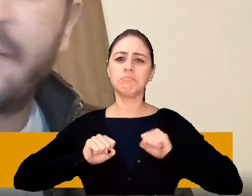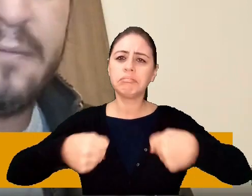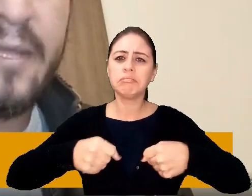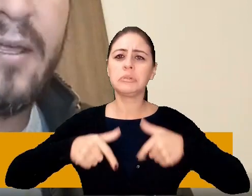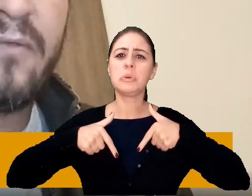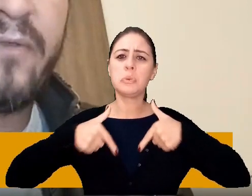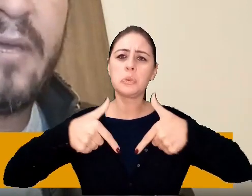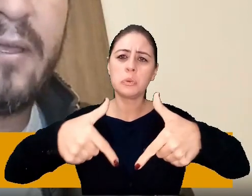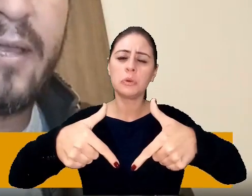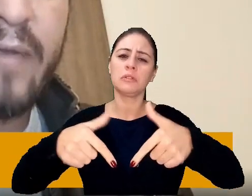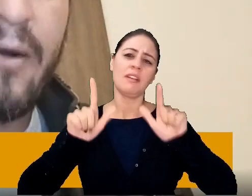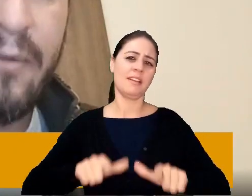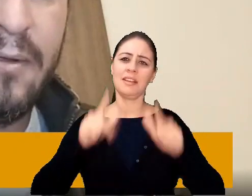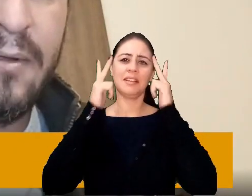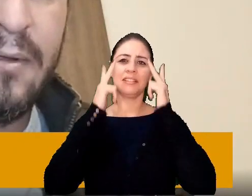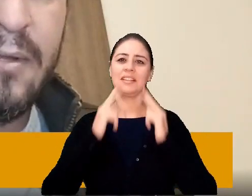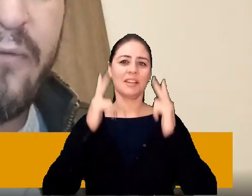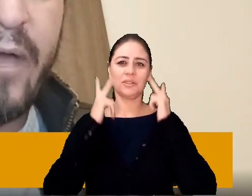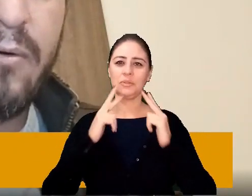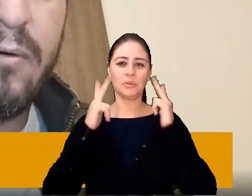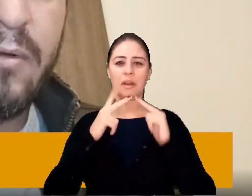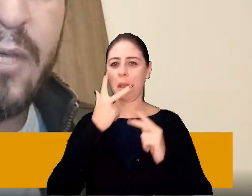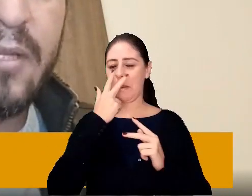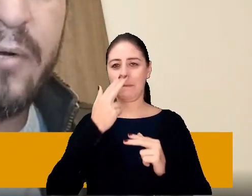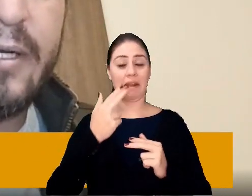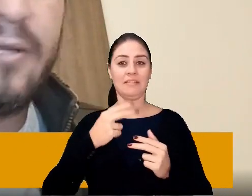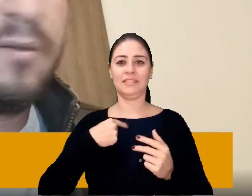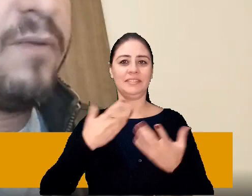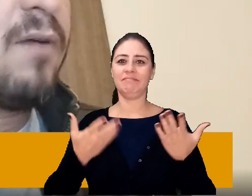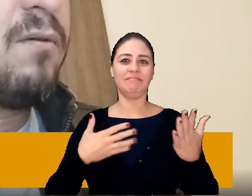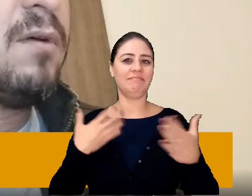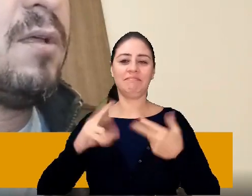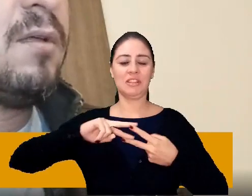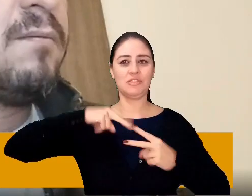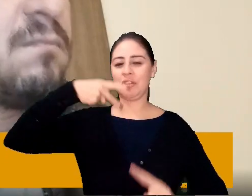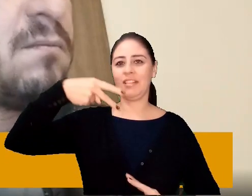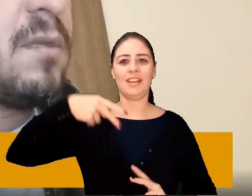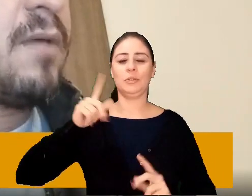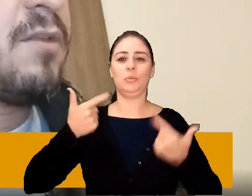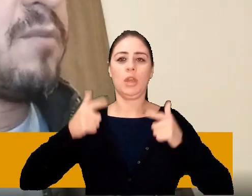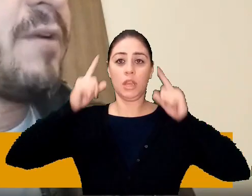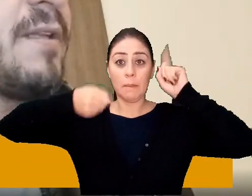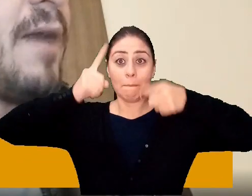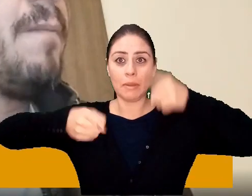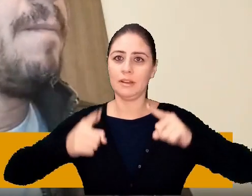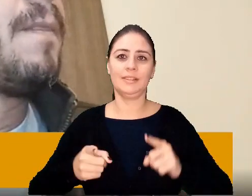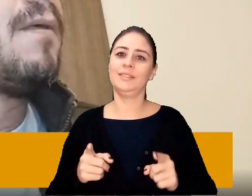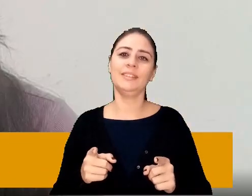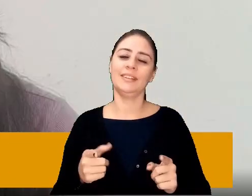ativista, né? Isso foi meio que natural, né? Foi algo, digamos assim, orgânico, não foi algo, digamos,